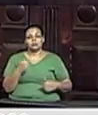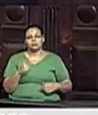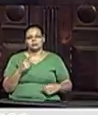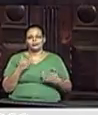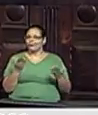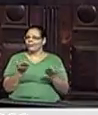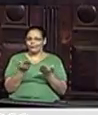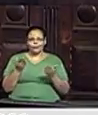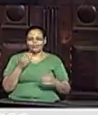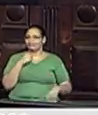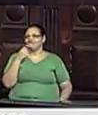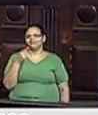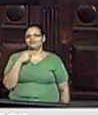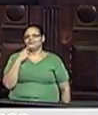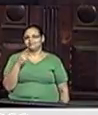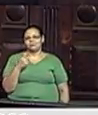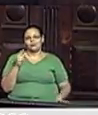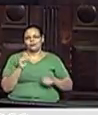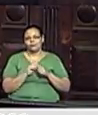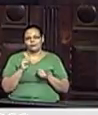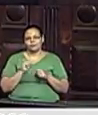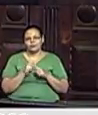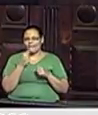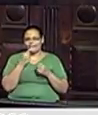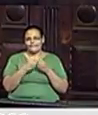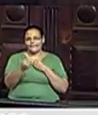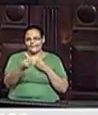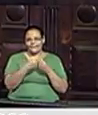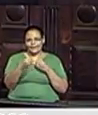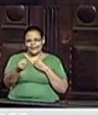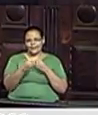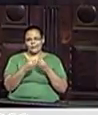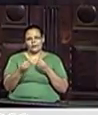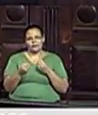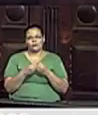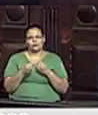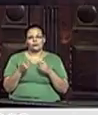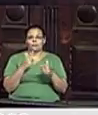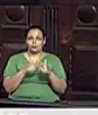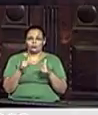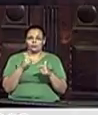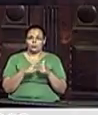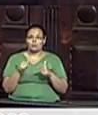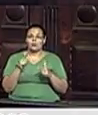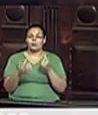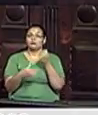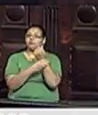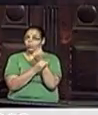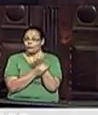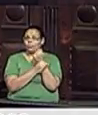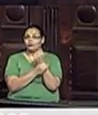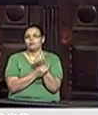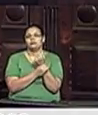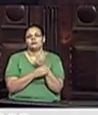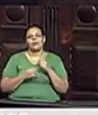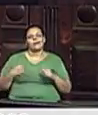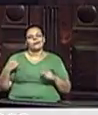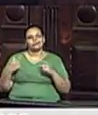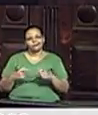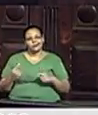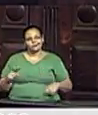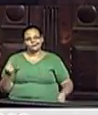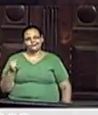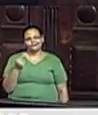e agora não terão a possibilidade de fazê-lo perto do seu negócio, inclusive com problemas adicionais de segurança. Terão que se deslocar para um lugar